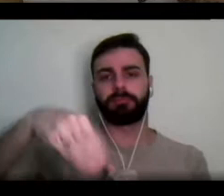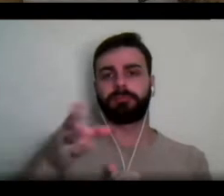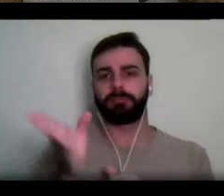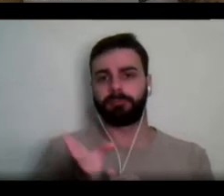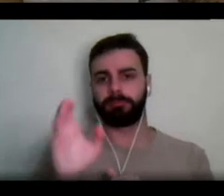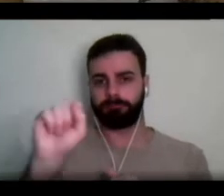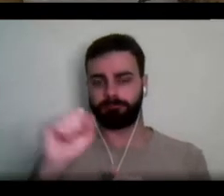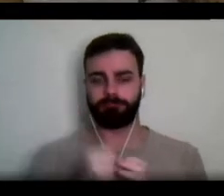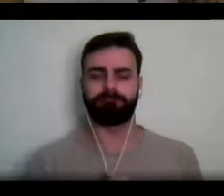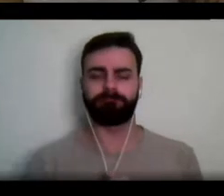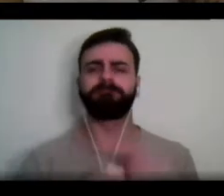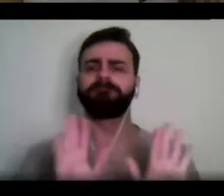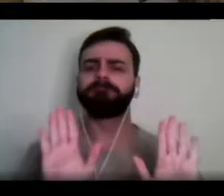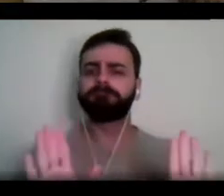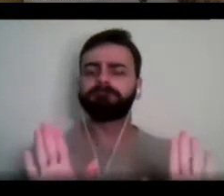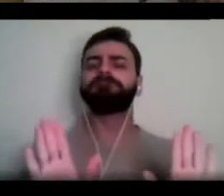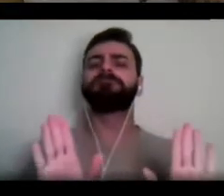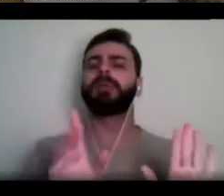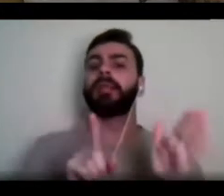menos